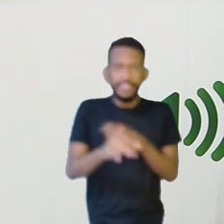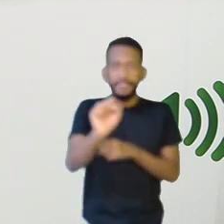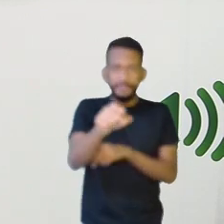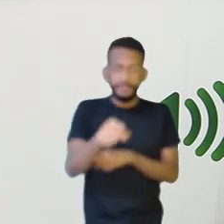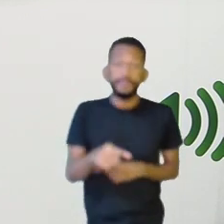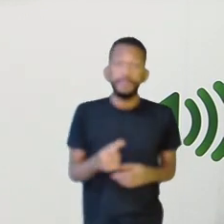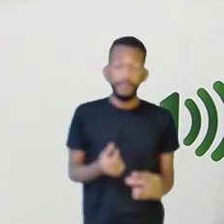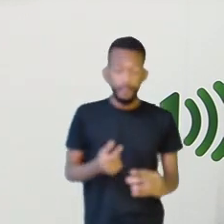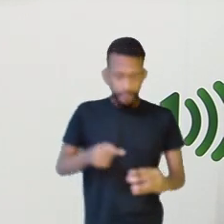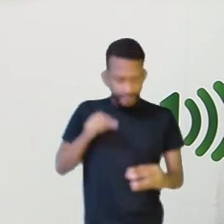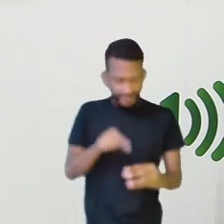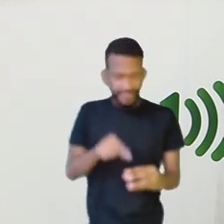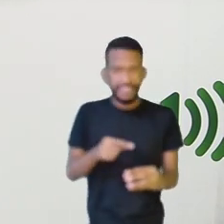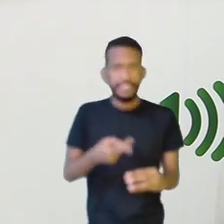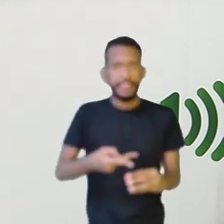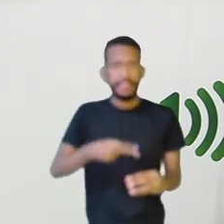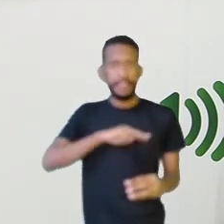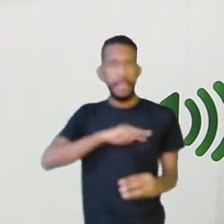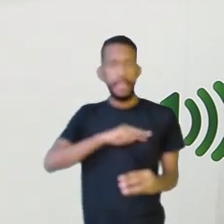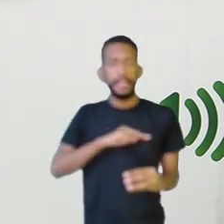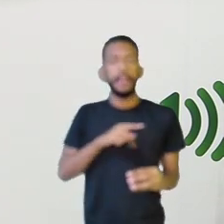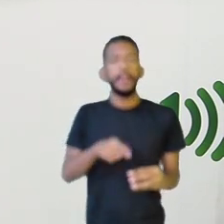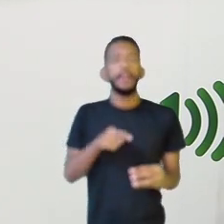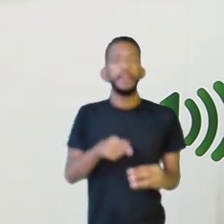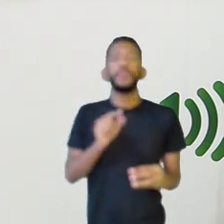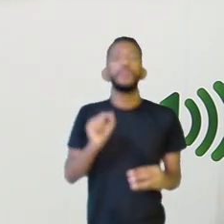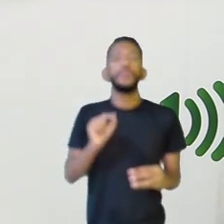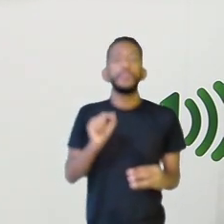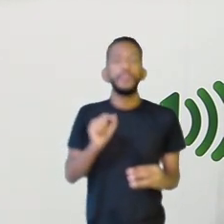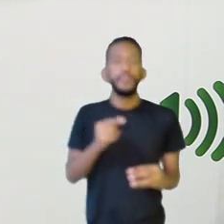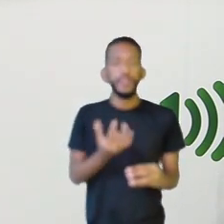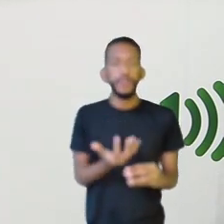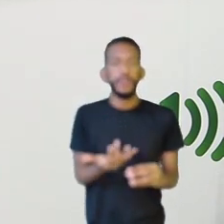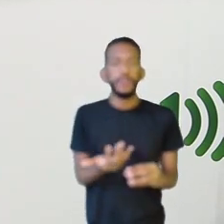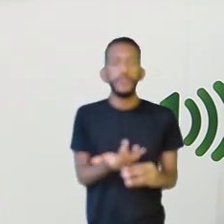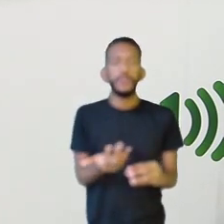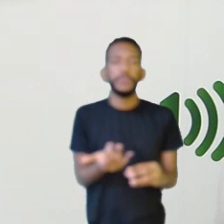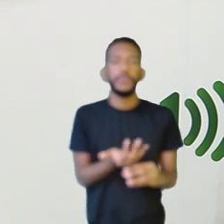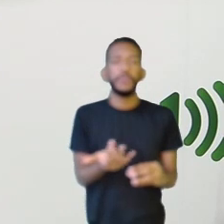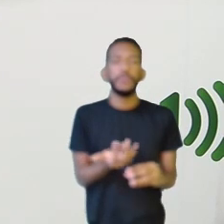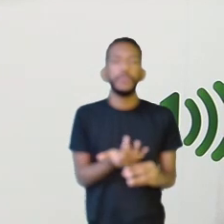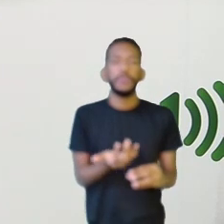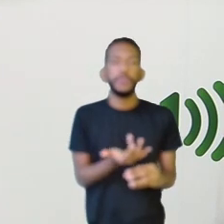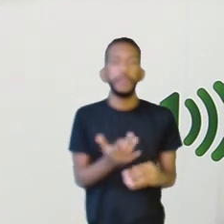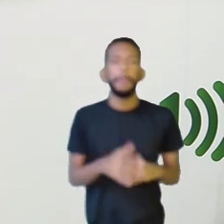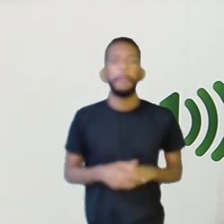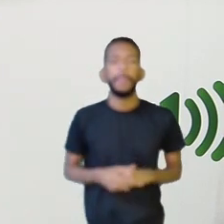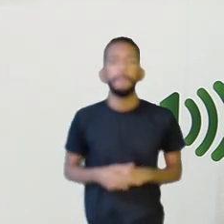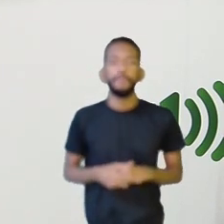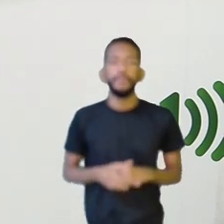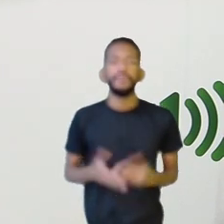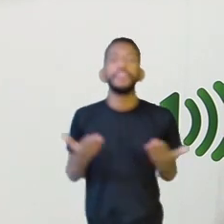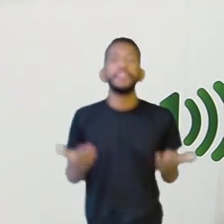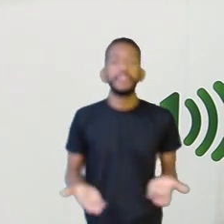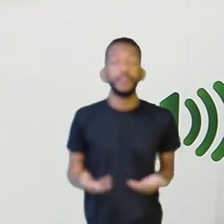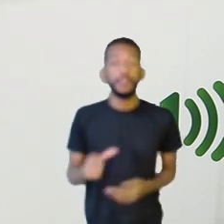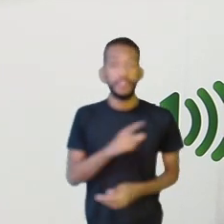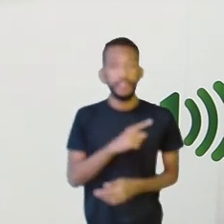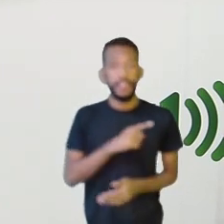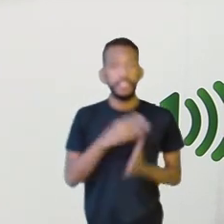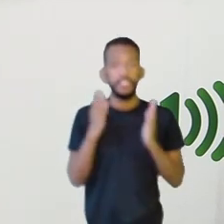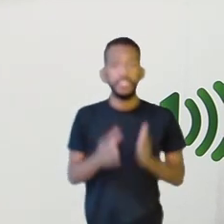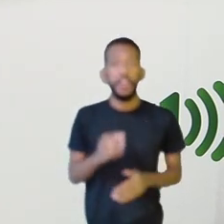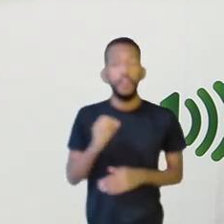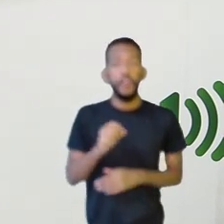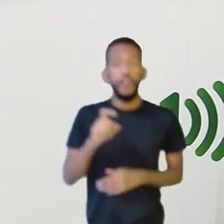essa reação de combustão libera calor. Nós temos o oxigênio, que